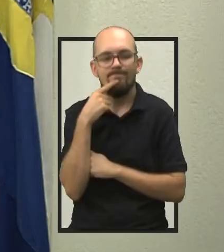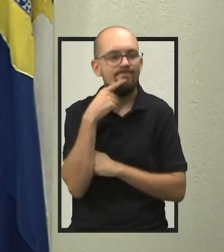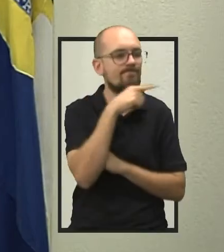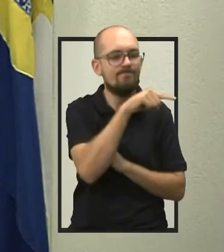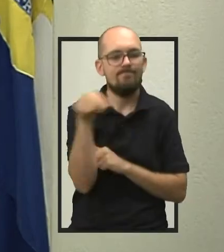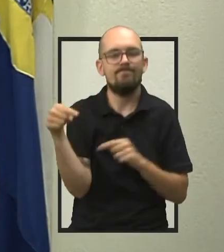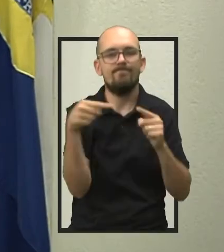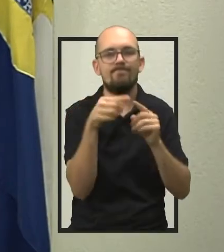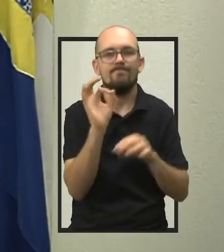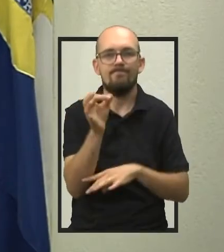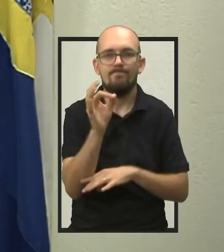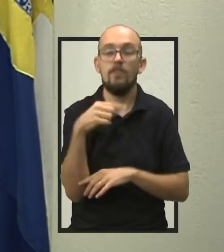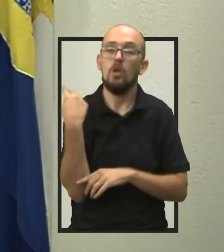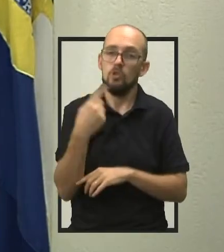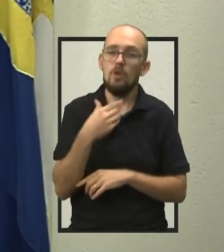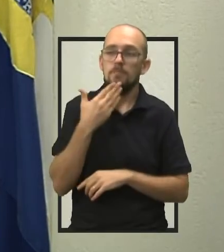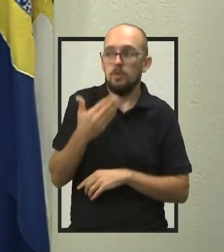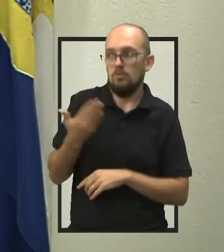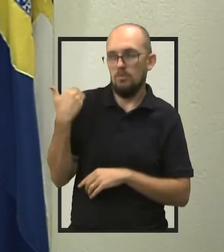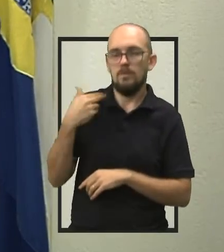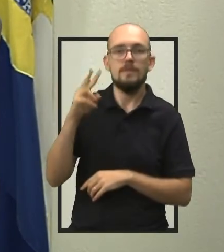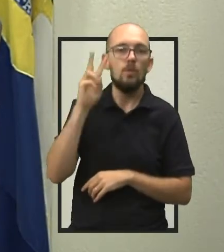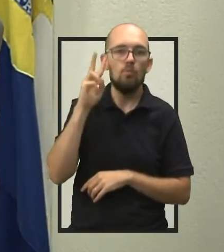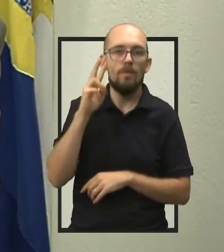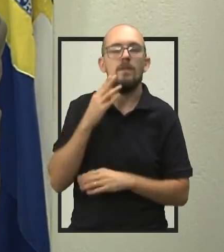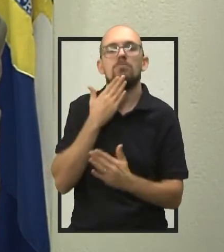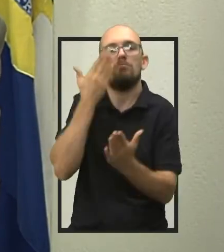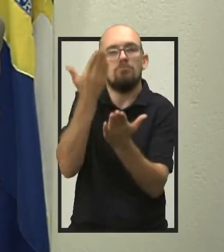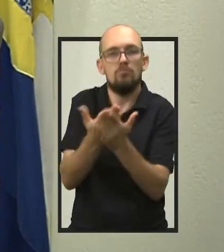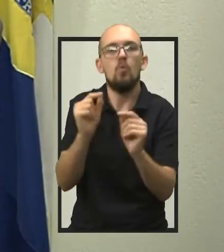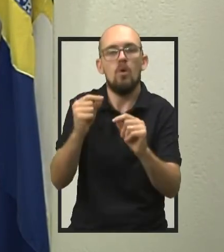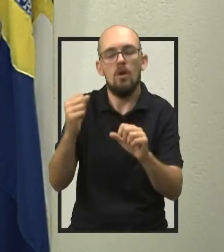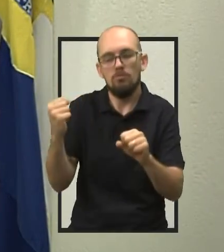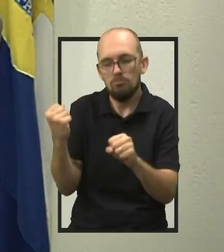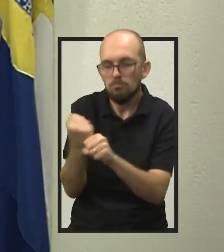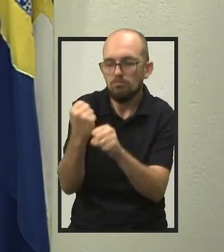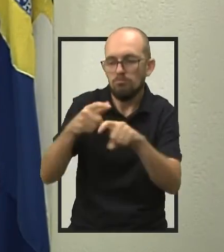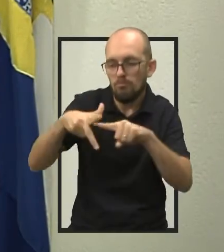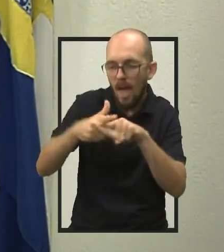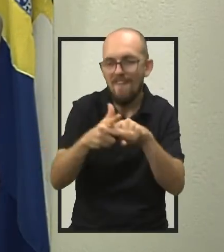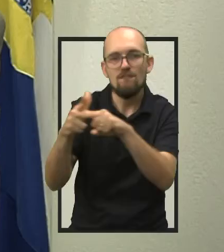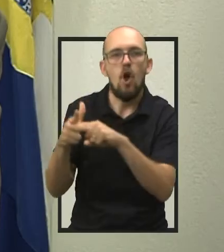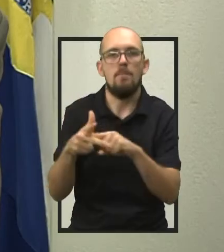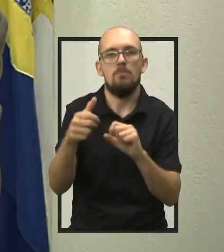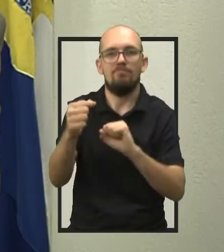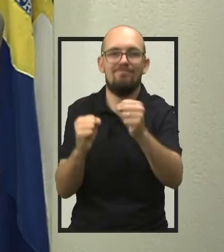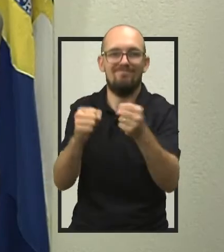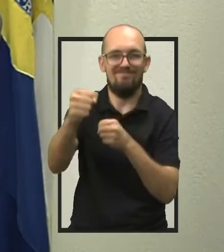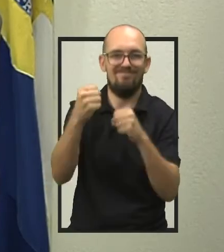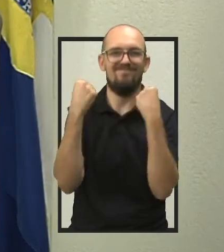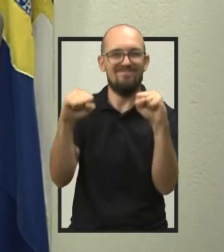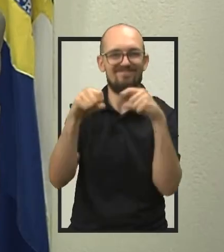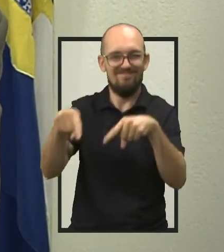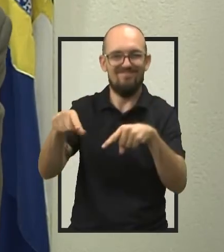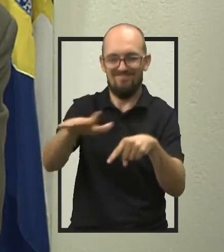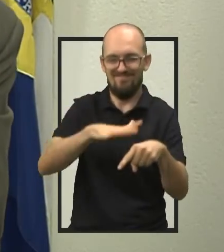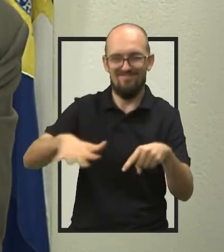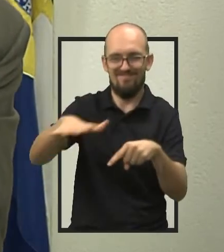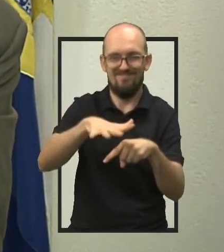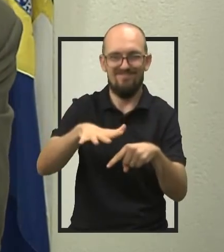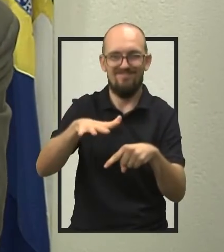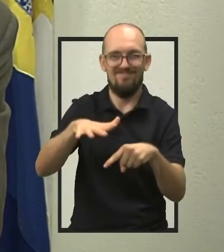nós pedimos a revitalização da praça, a reforma daqueles equipamentos e pedimos também que fosse